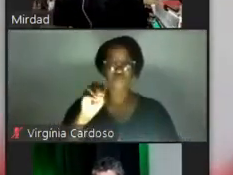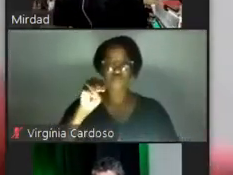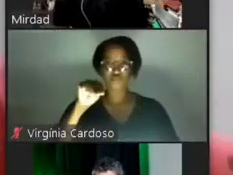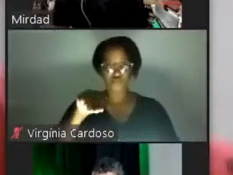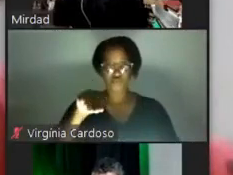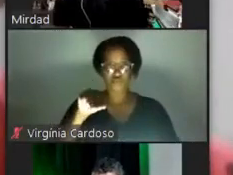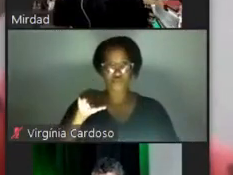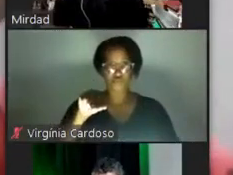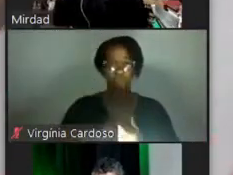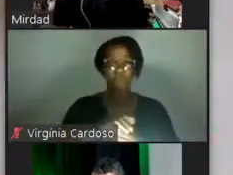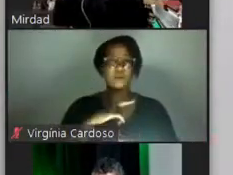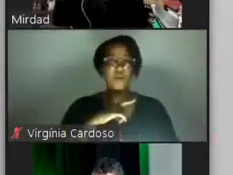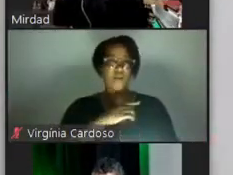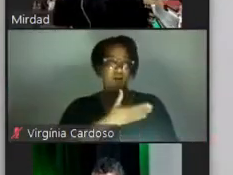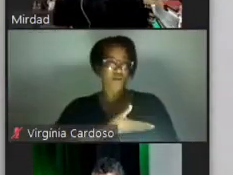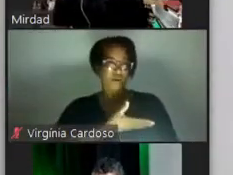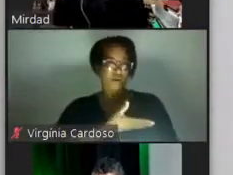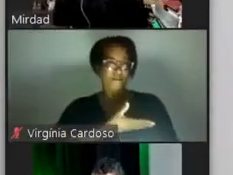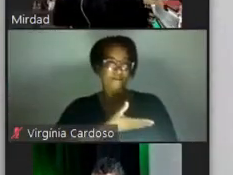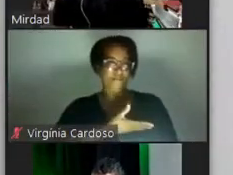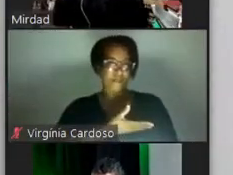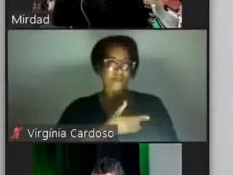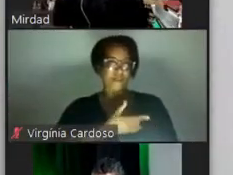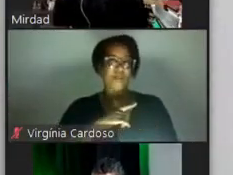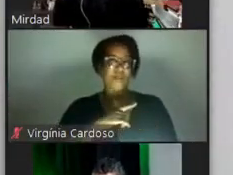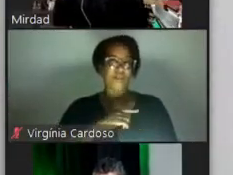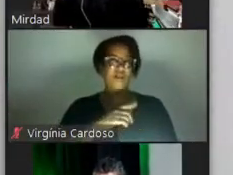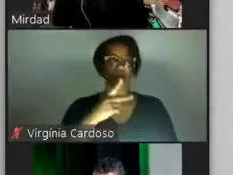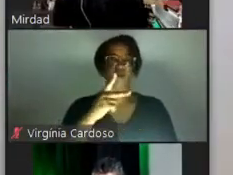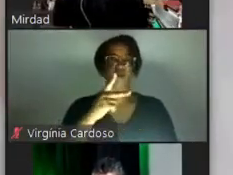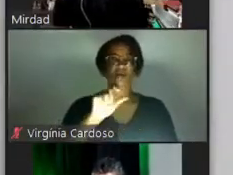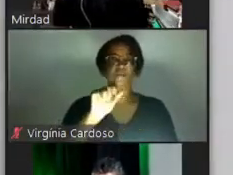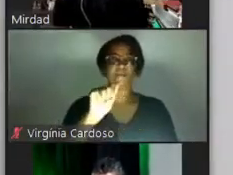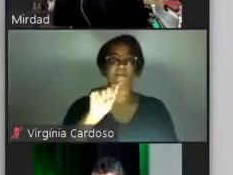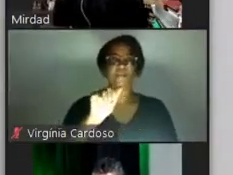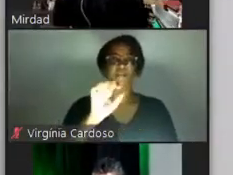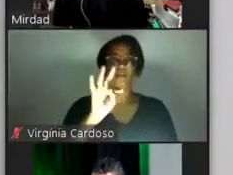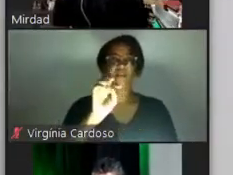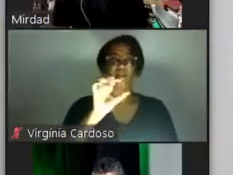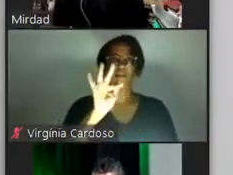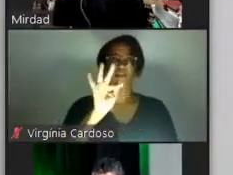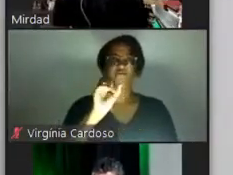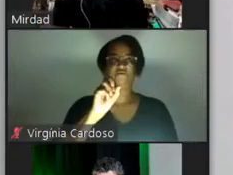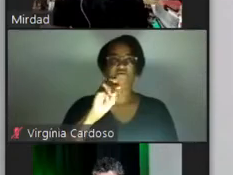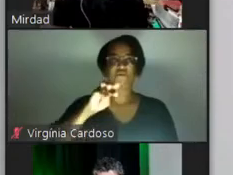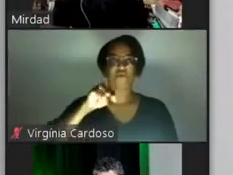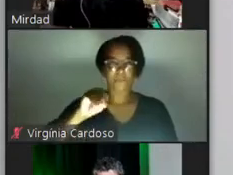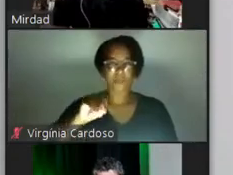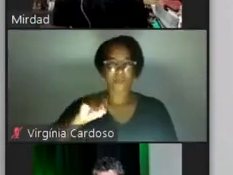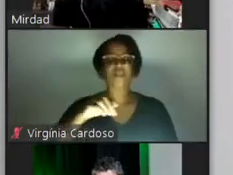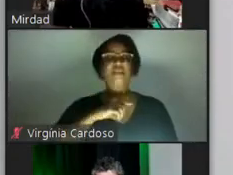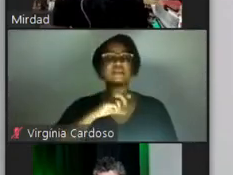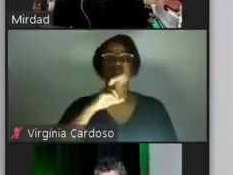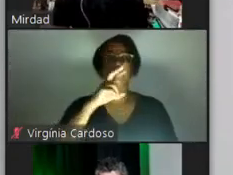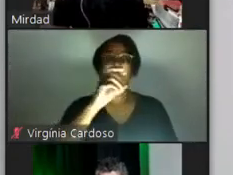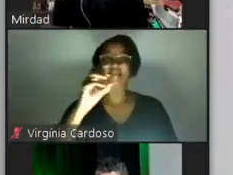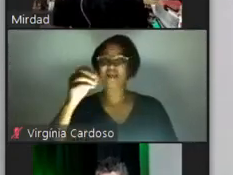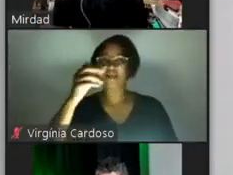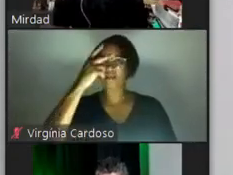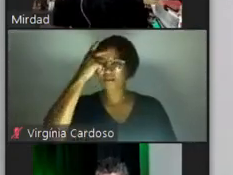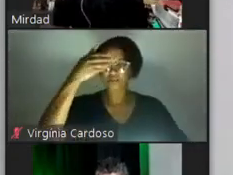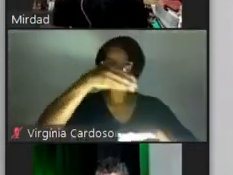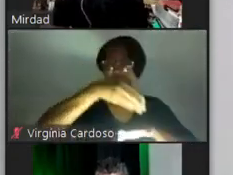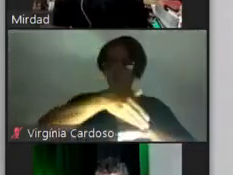Uma amiga tem, que é a Tuila, que tem uma plataforma chamada Ágora, que cabe 500 pessoas dentro da sala. E aí, a gente